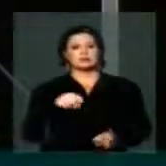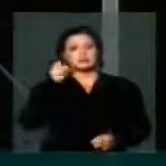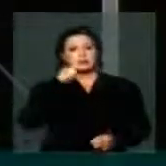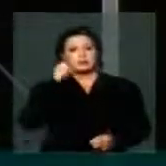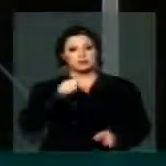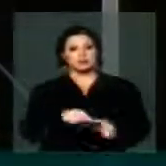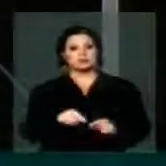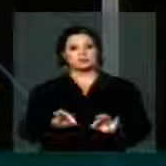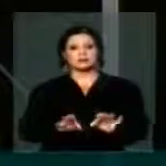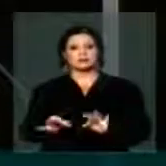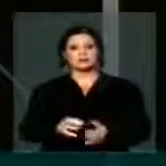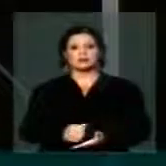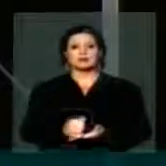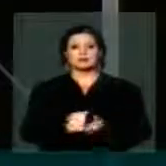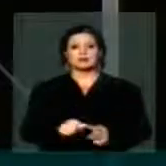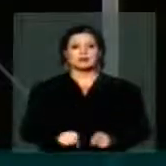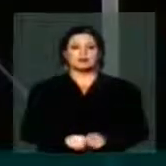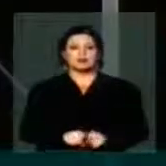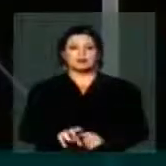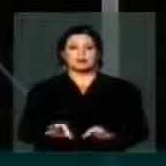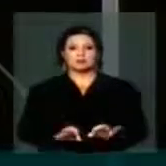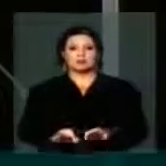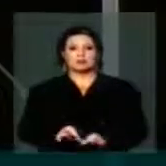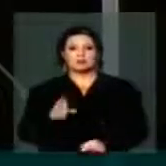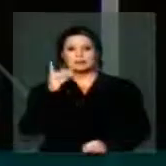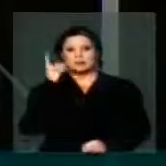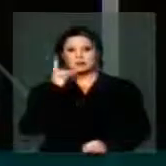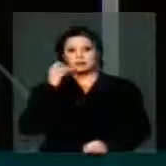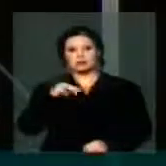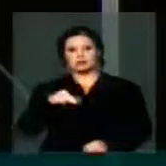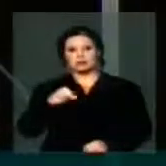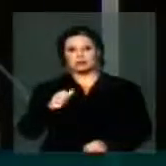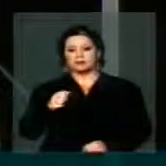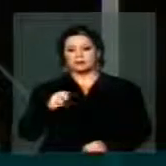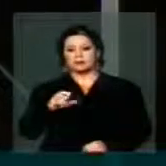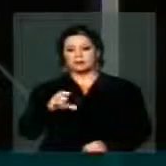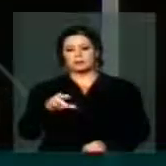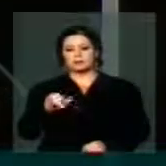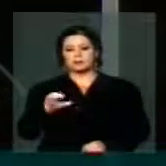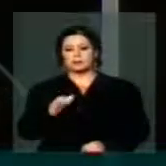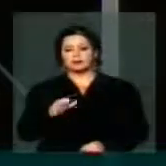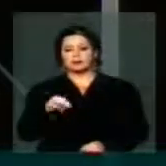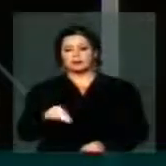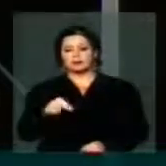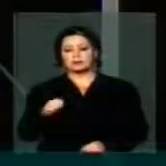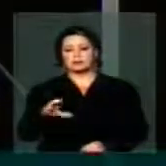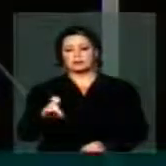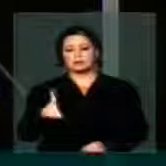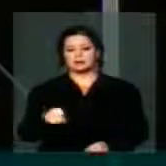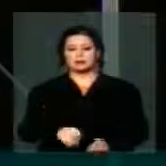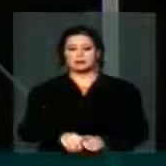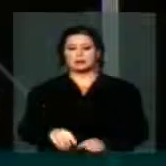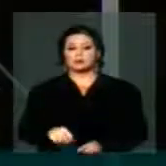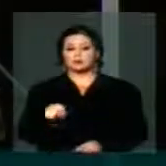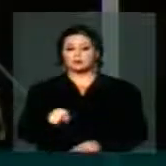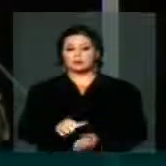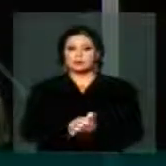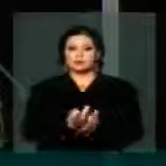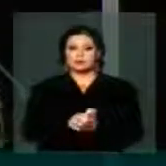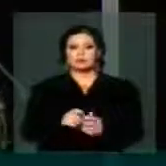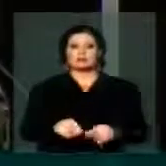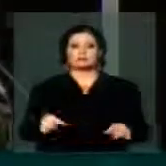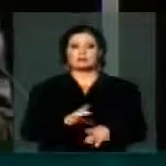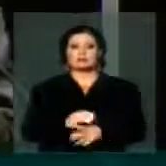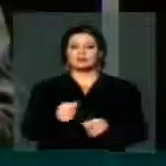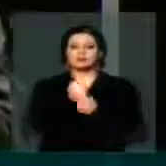Senado e contemplada no substitutivo de autoria do nosso querido deputado Márcio Macedo, do PT Sergipe, qual eu sempre